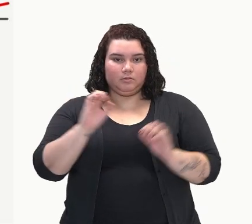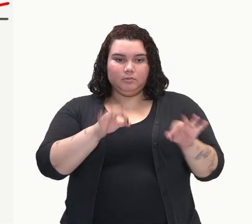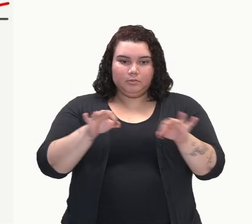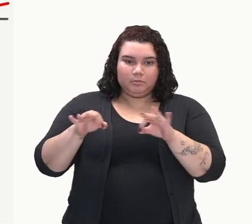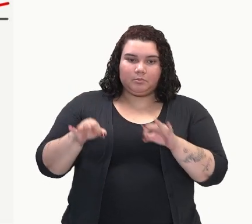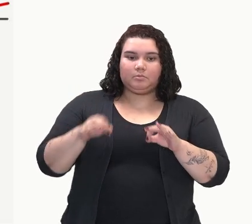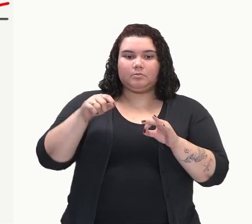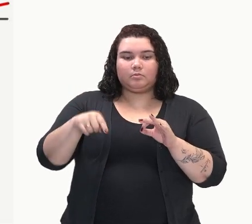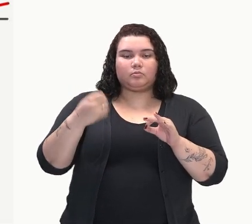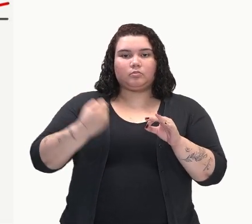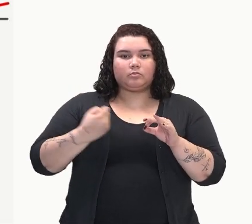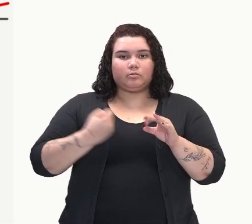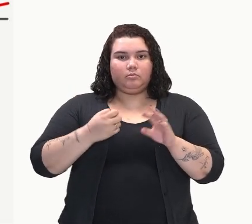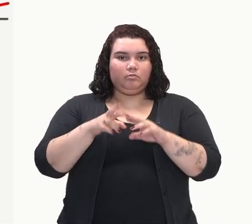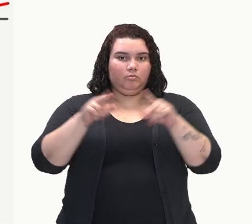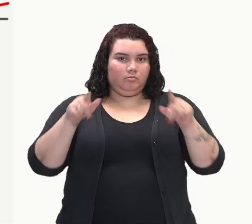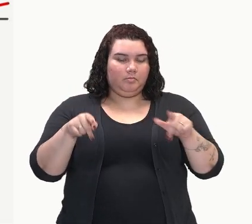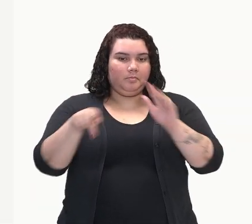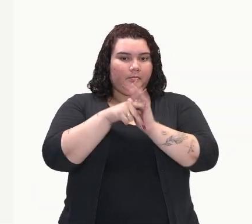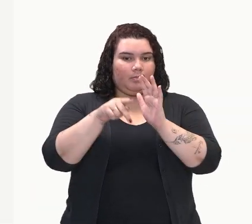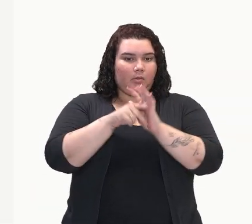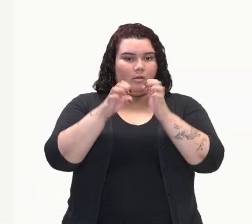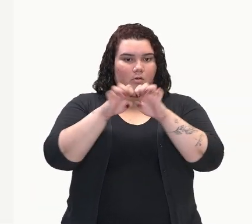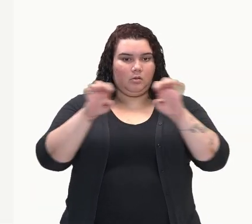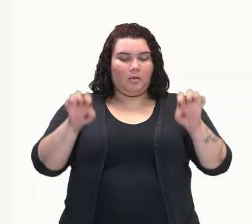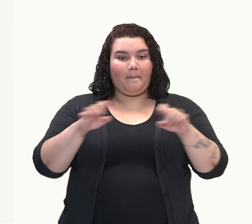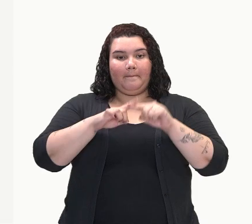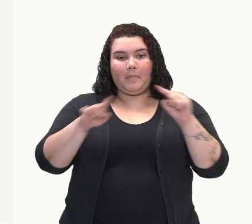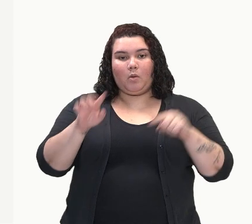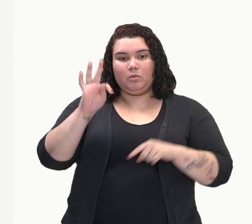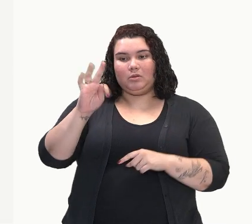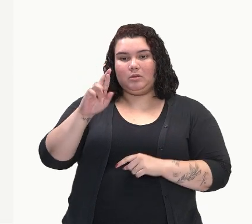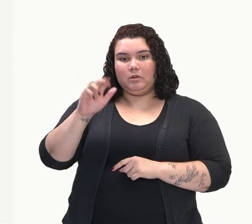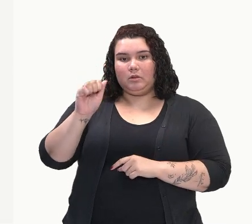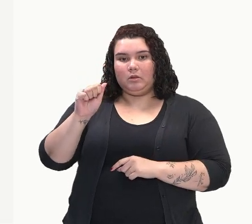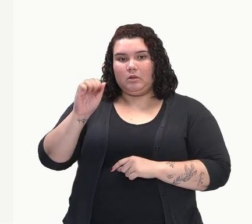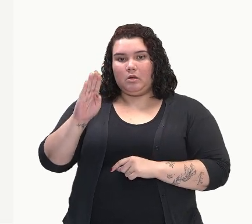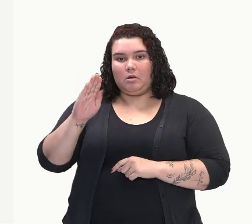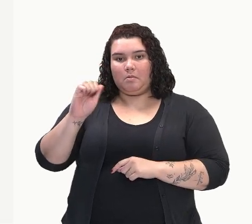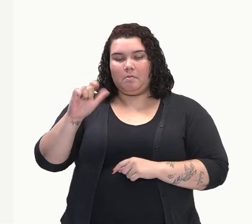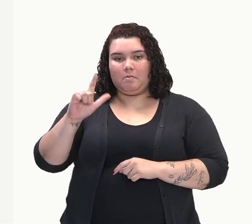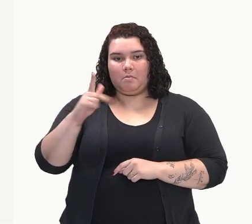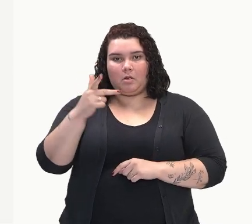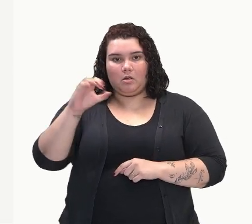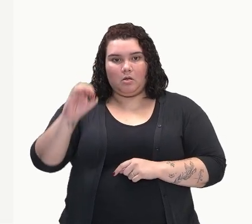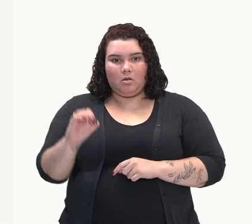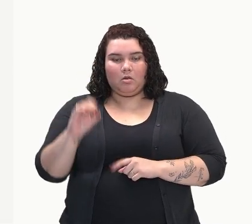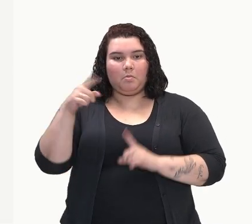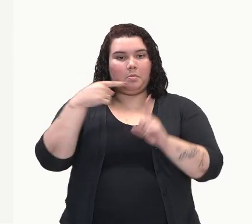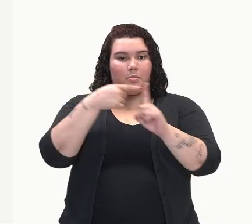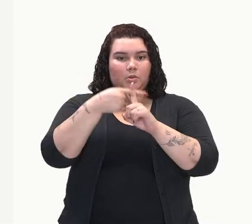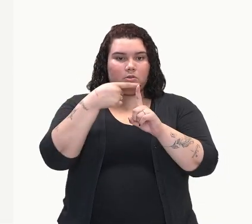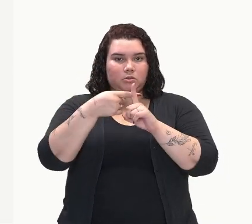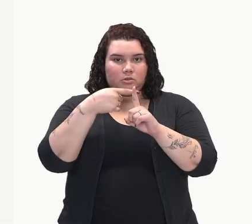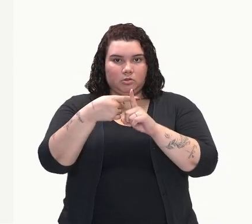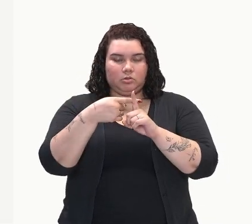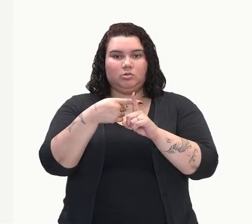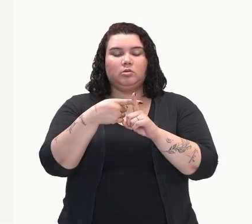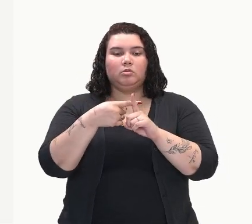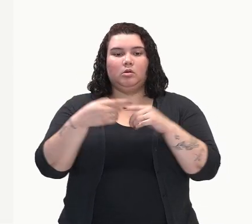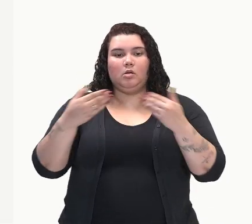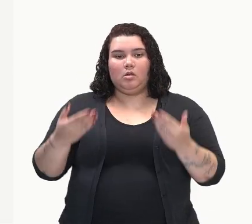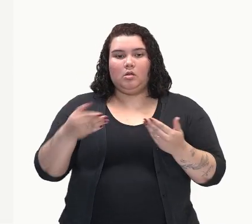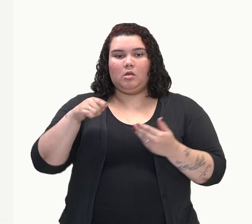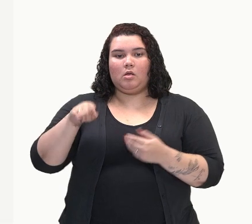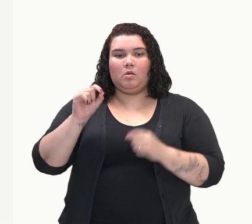valor adimensional. Mas o trabalho aqui, como está acima do eixo das abscissas, é um trabalho positivo, e esse